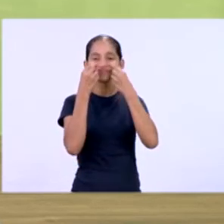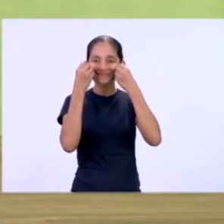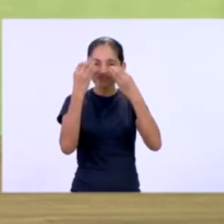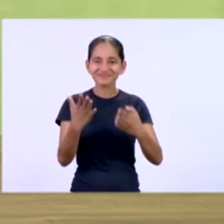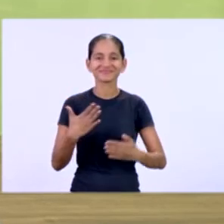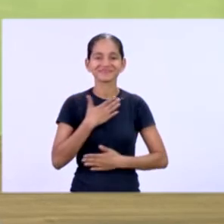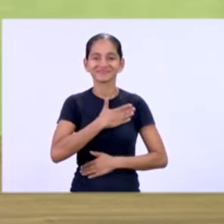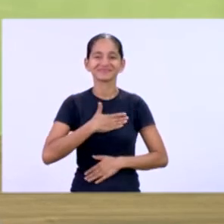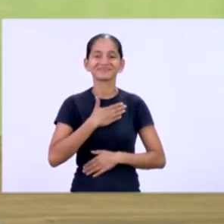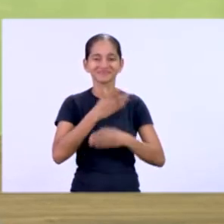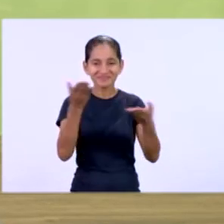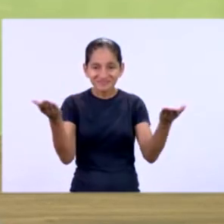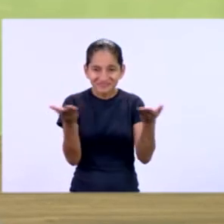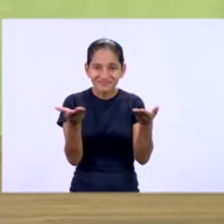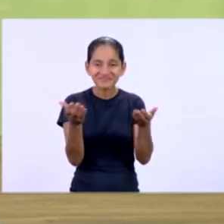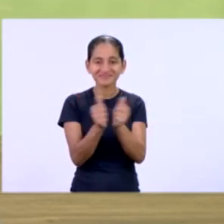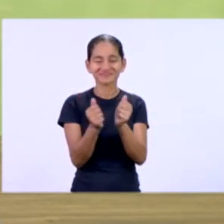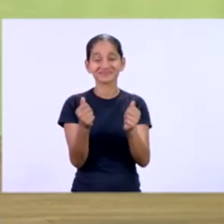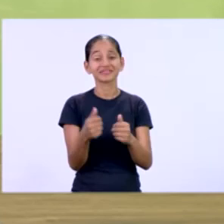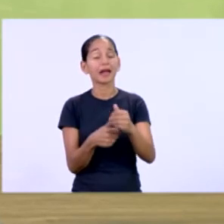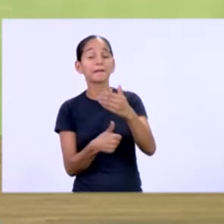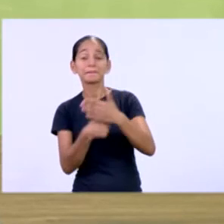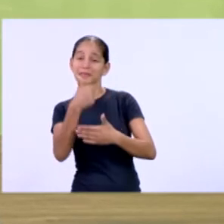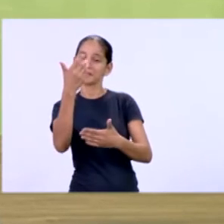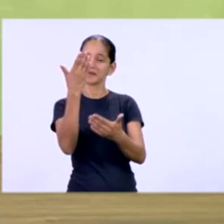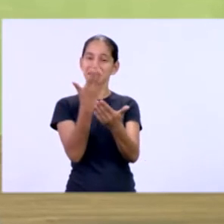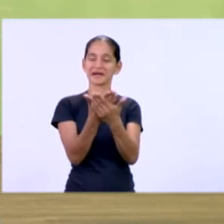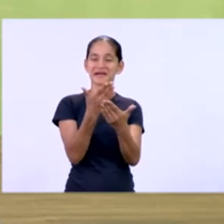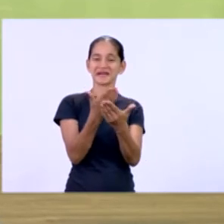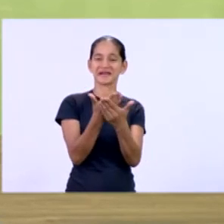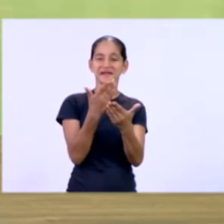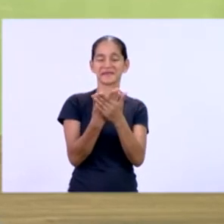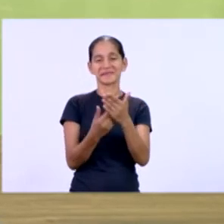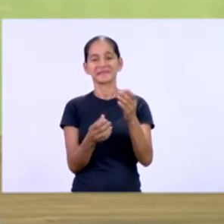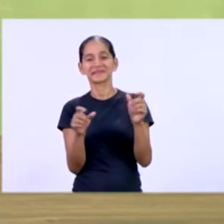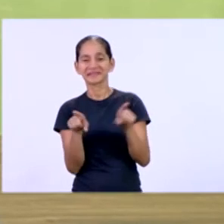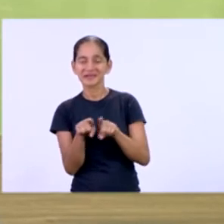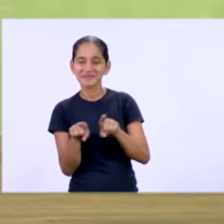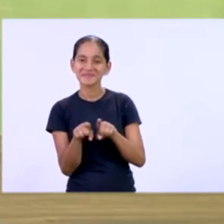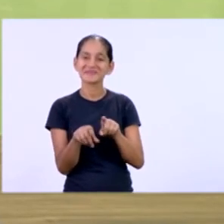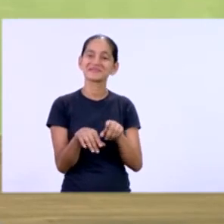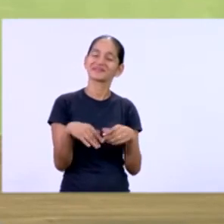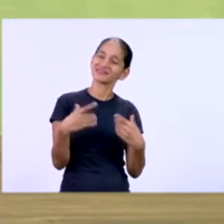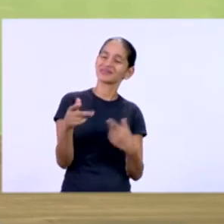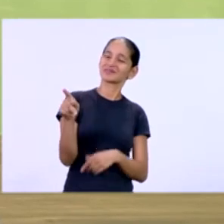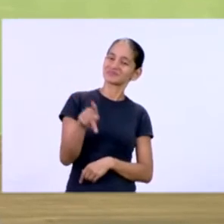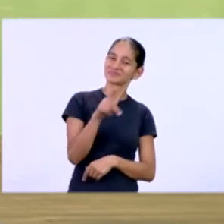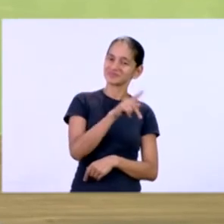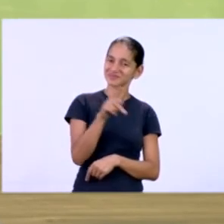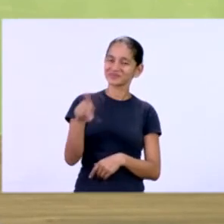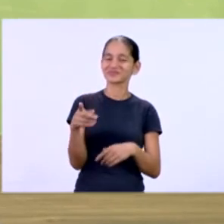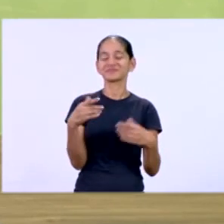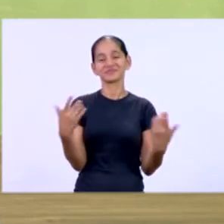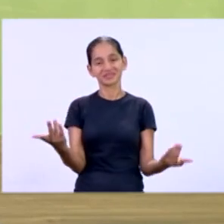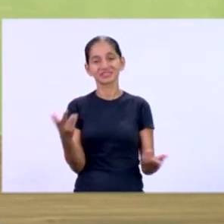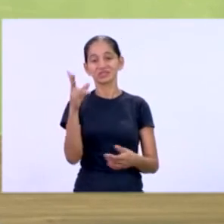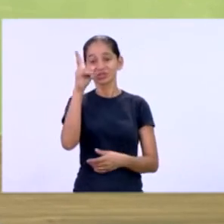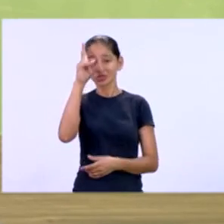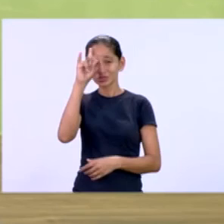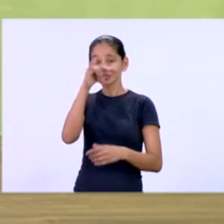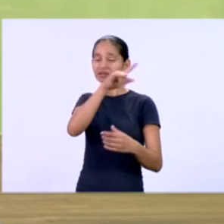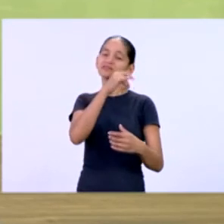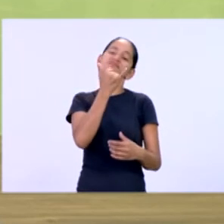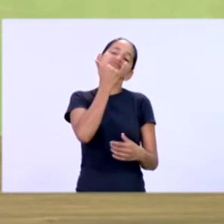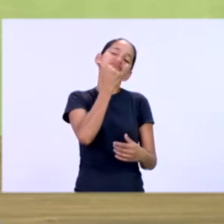aqui com vocês. A primeira aula que eu ministrei aqui também com o professor no dia que ele